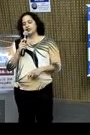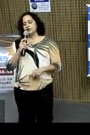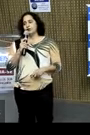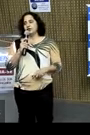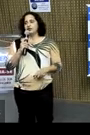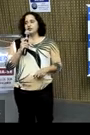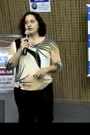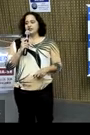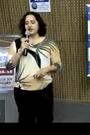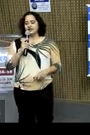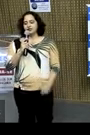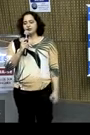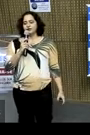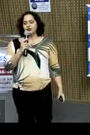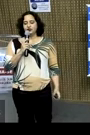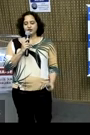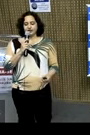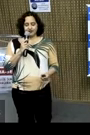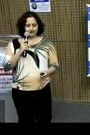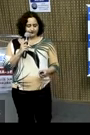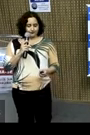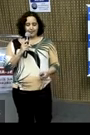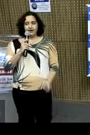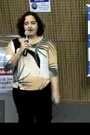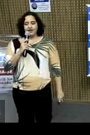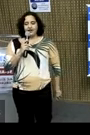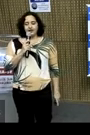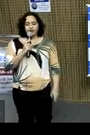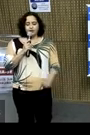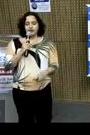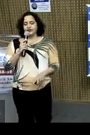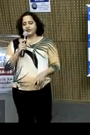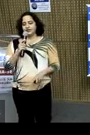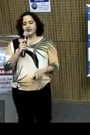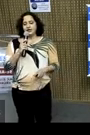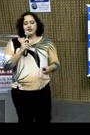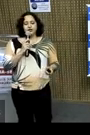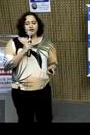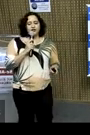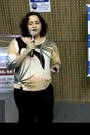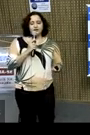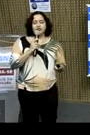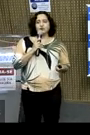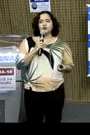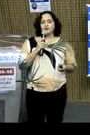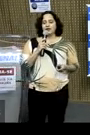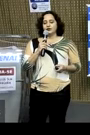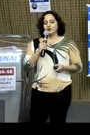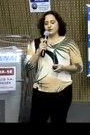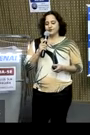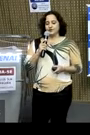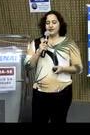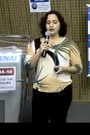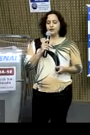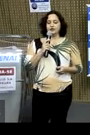é de 14 dias a 120 dias. Aqui eu posso enfatizar que tivemos esses números